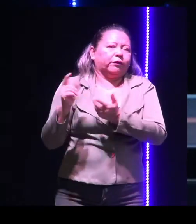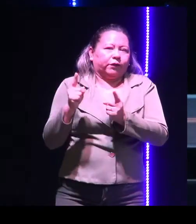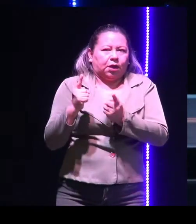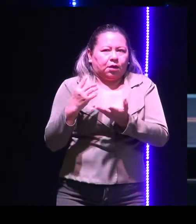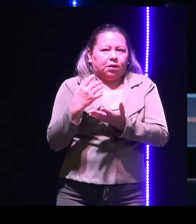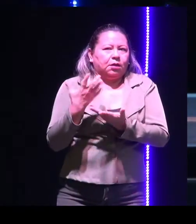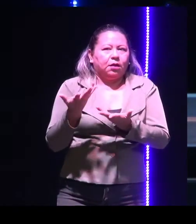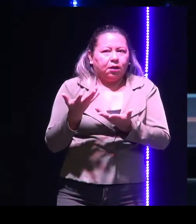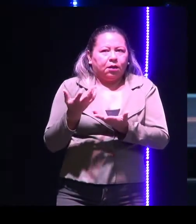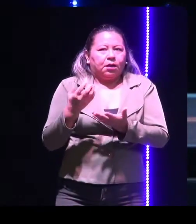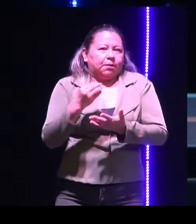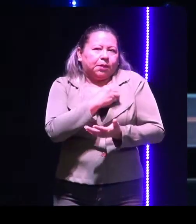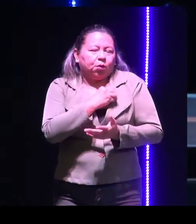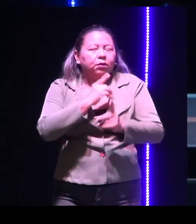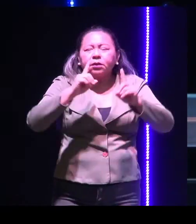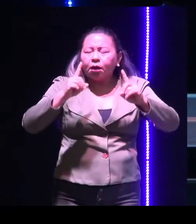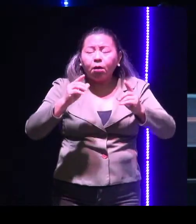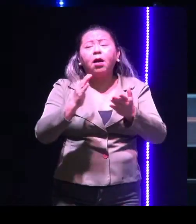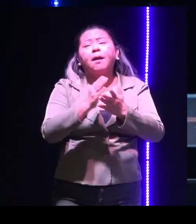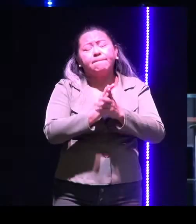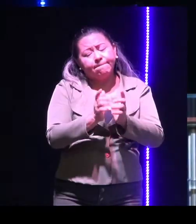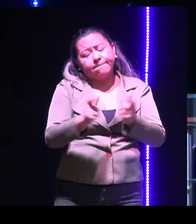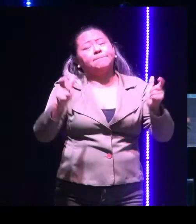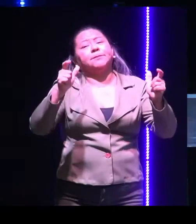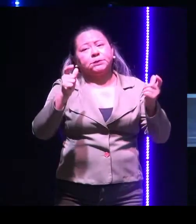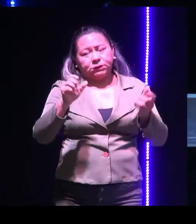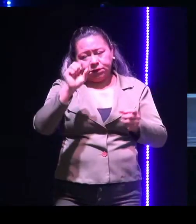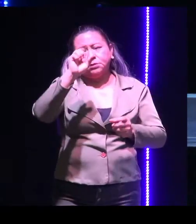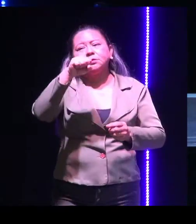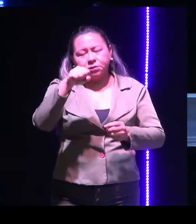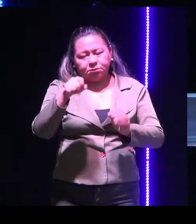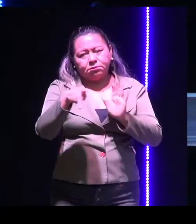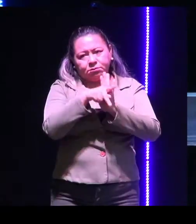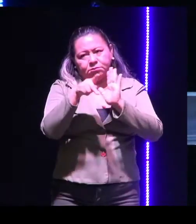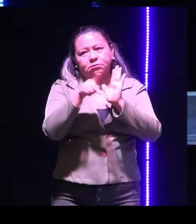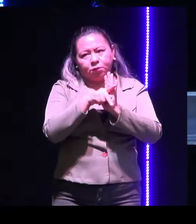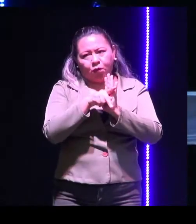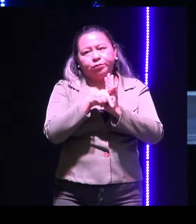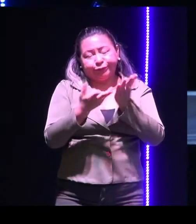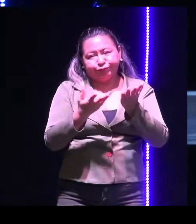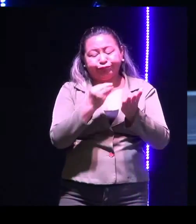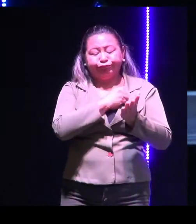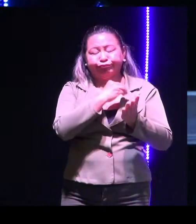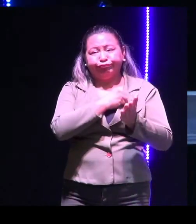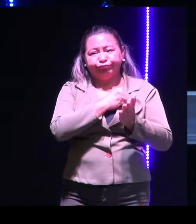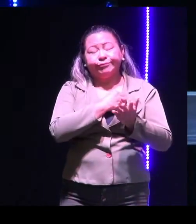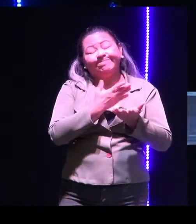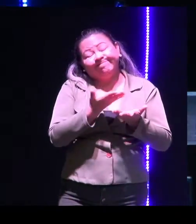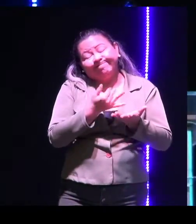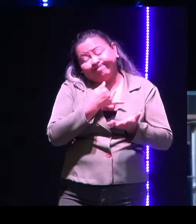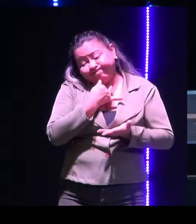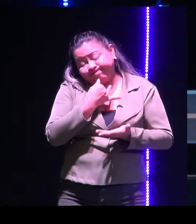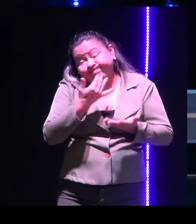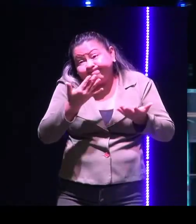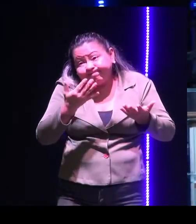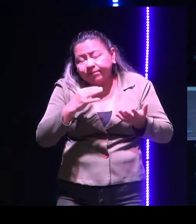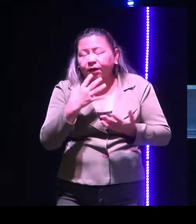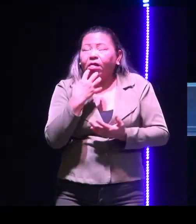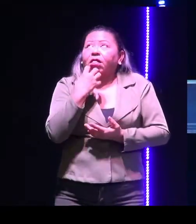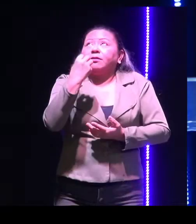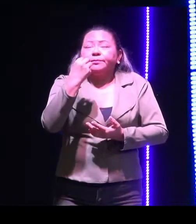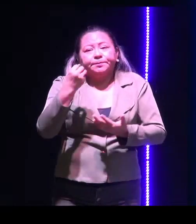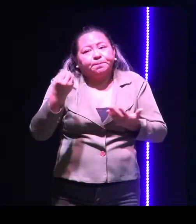não. Mas muitos deles foram consequências dos seus próprios atos, dos seus pecados, infelizmente.